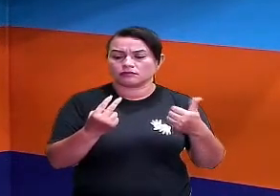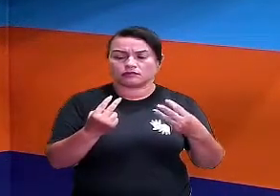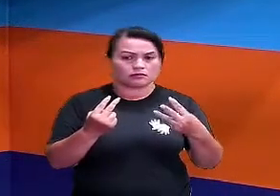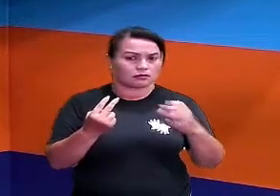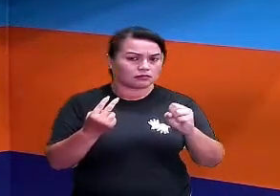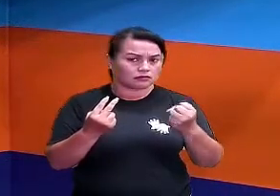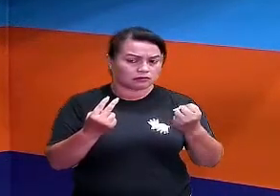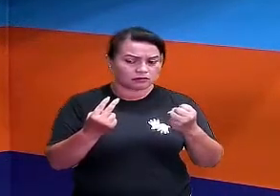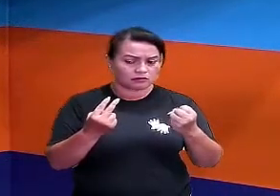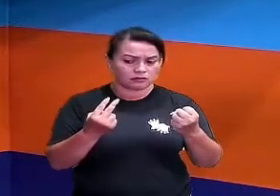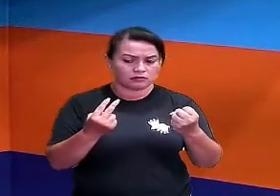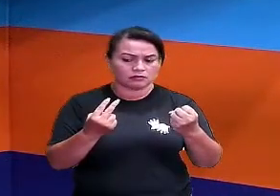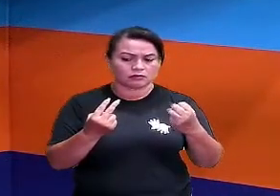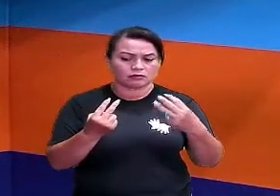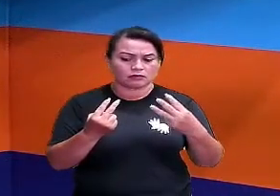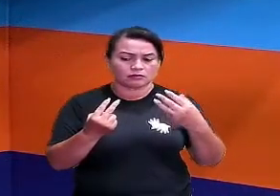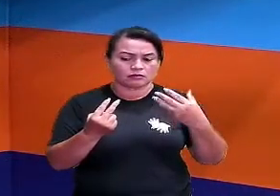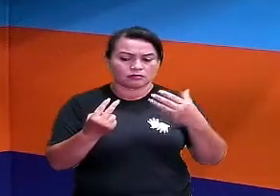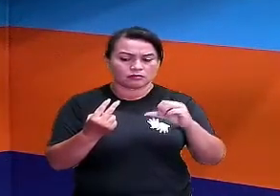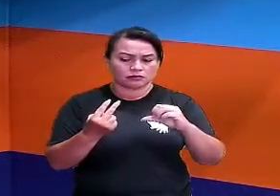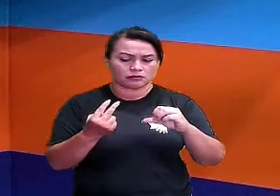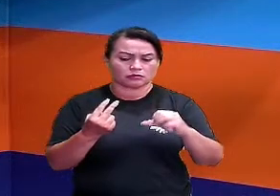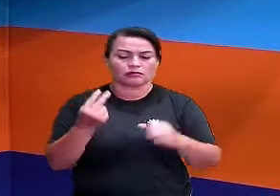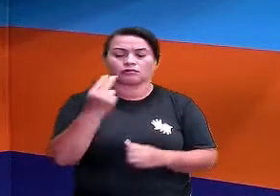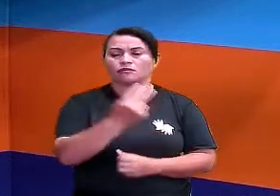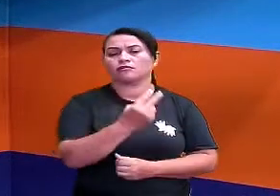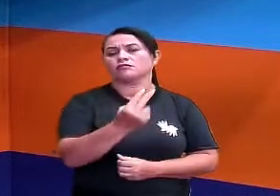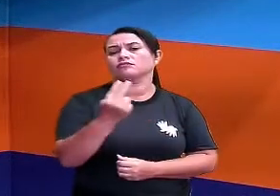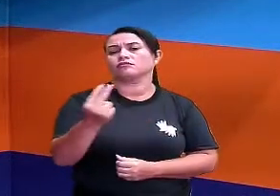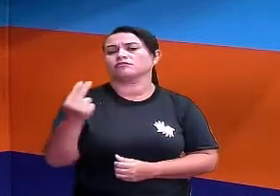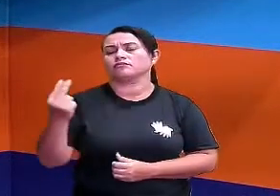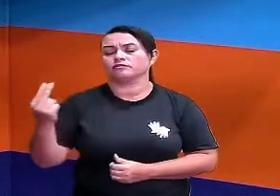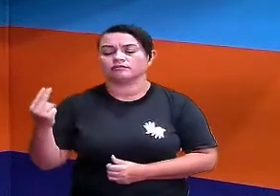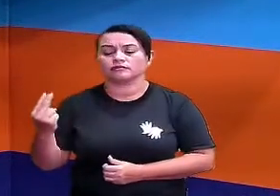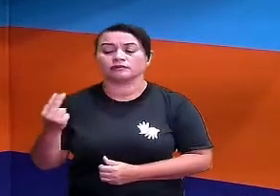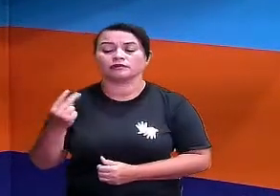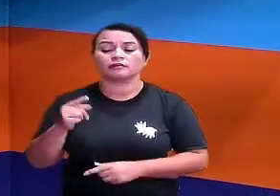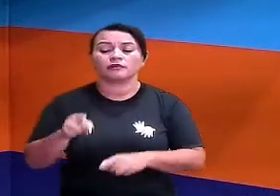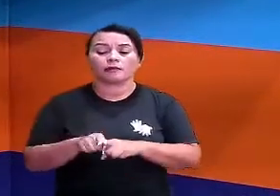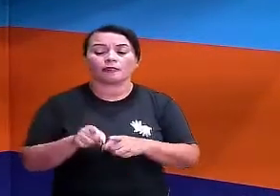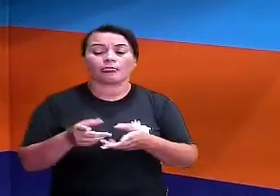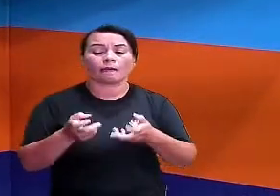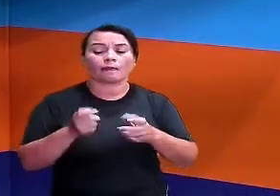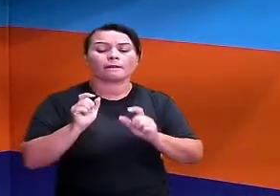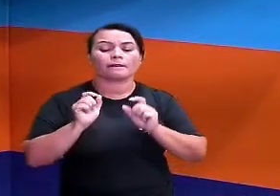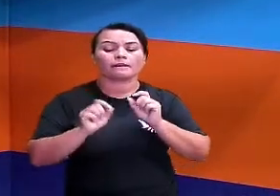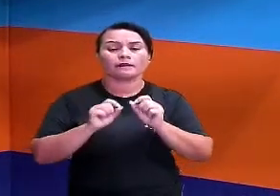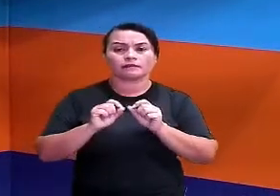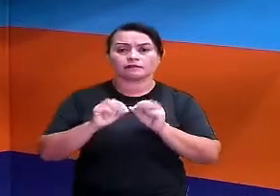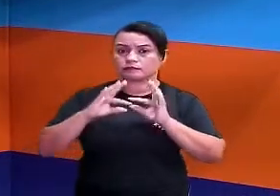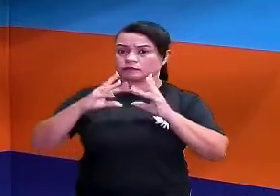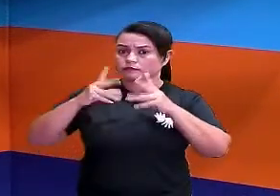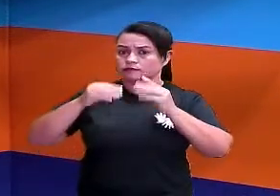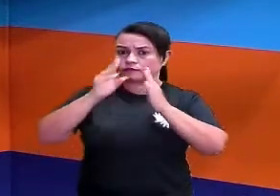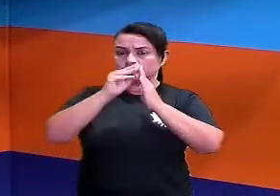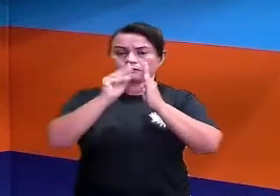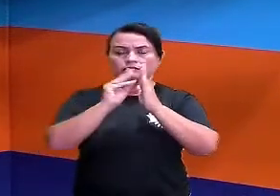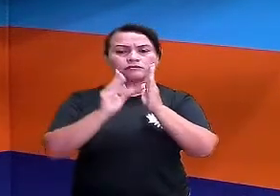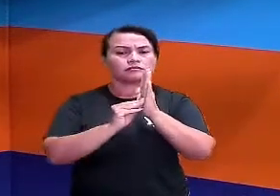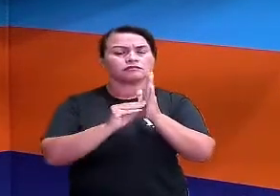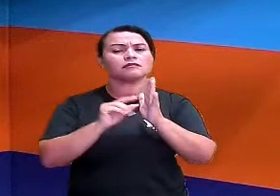39, veja que ele se repete, né, só duas vezes cada um. Podemos perceber que todos os elementos se repetem de